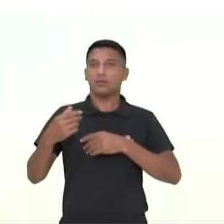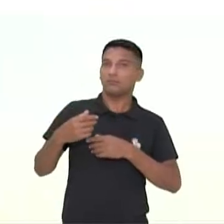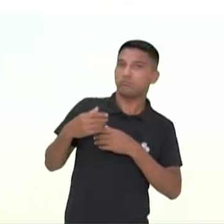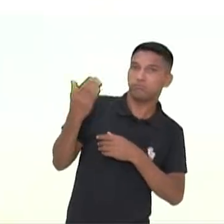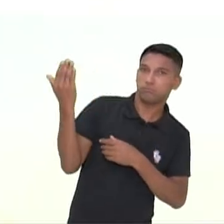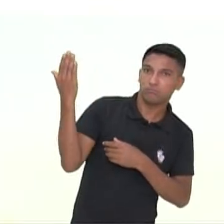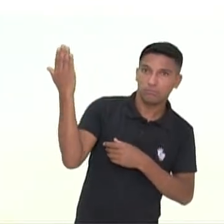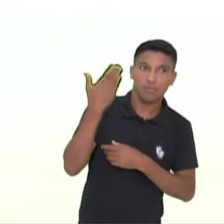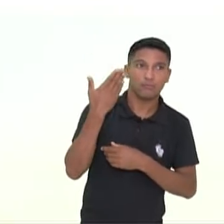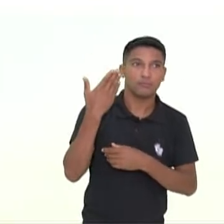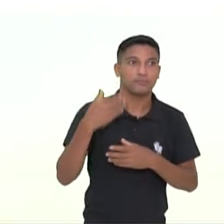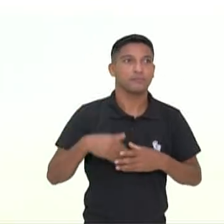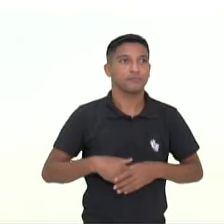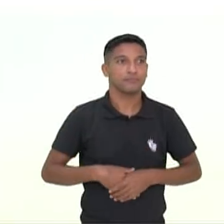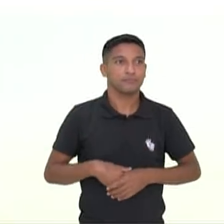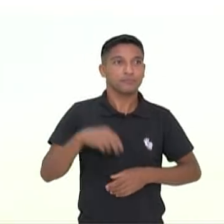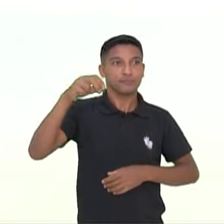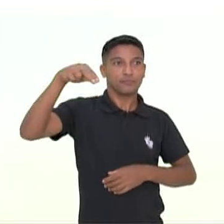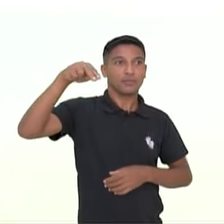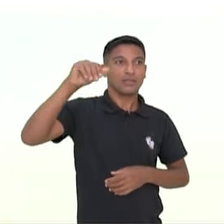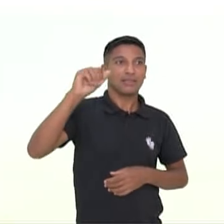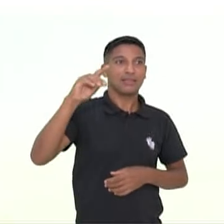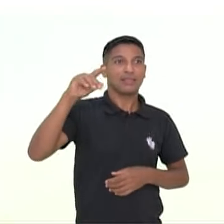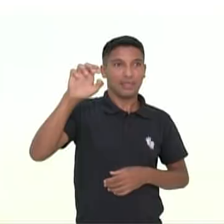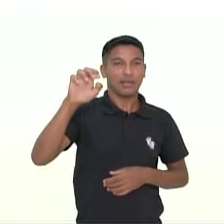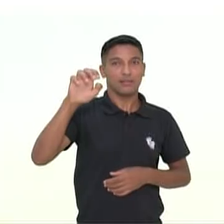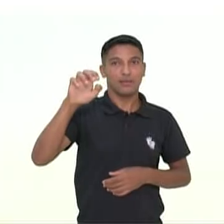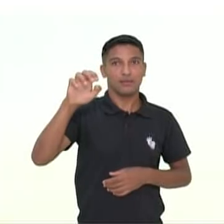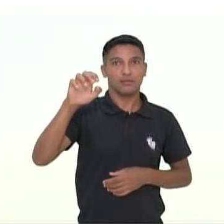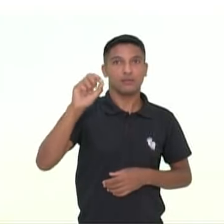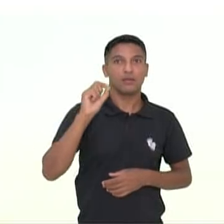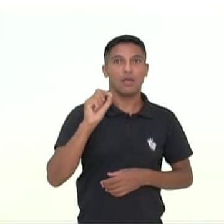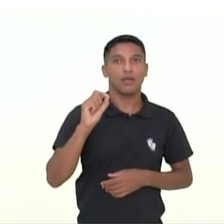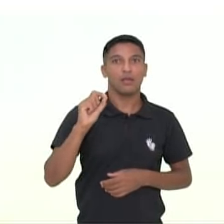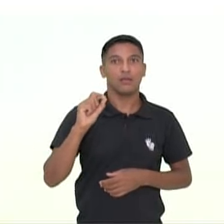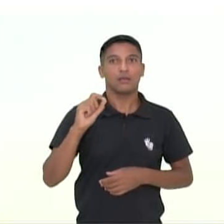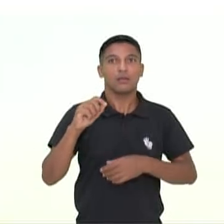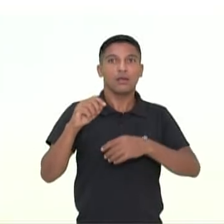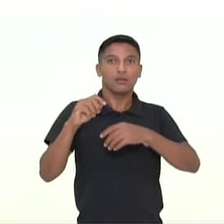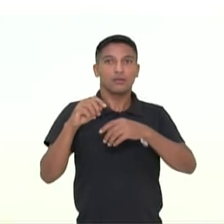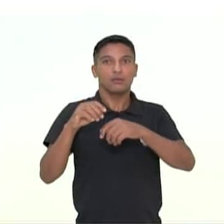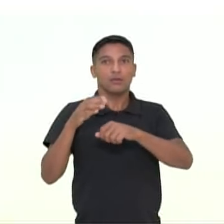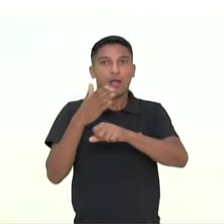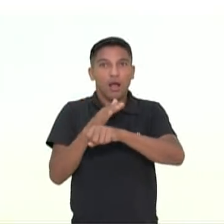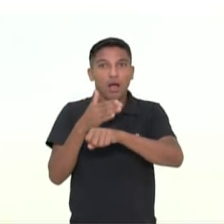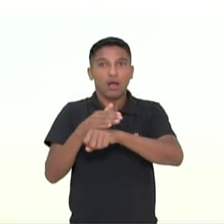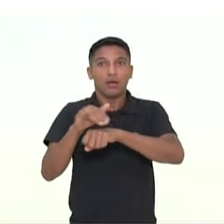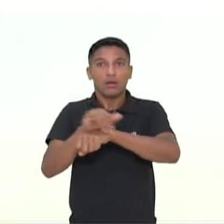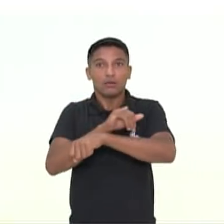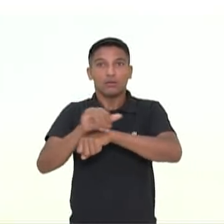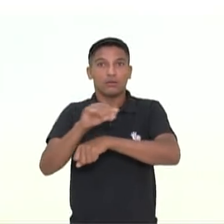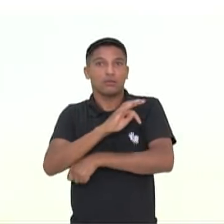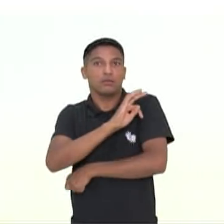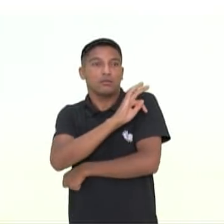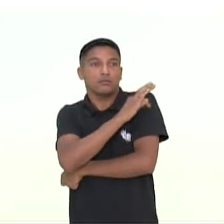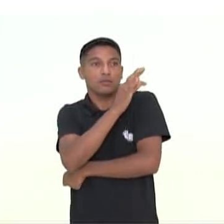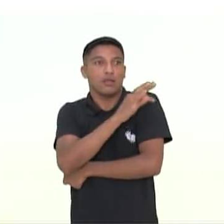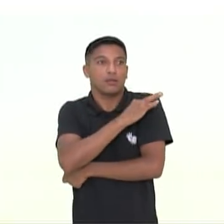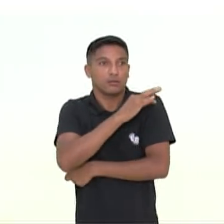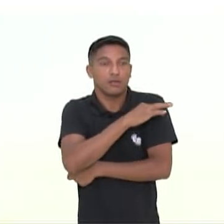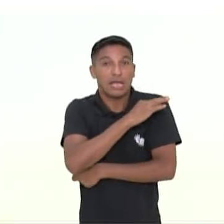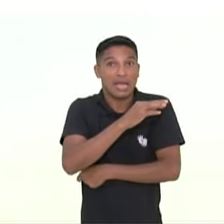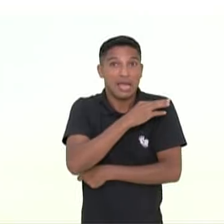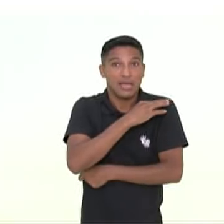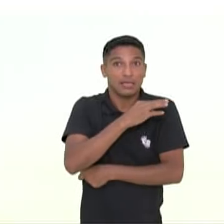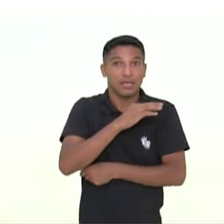questão, cabendo-lhe toda a responsabilidade de assegurar não a sua própria proteção, mas também a